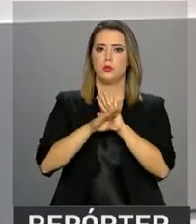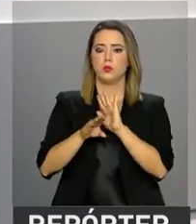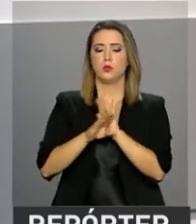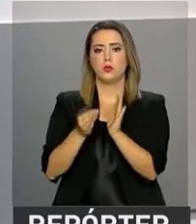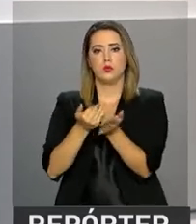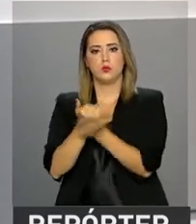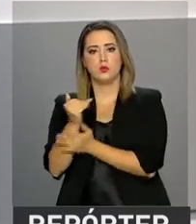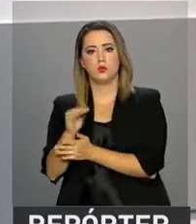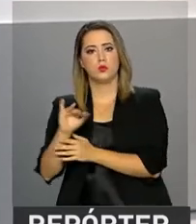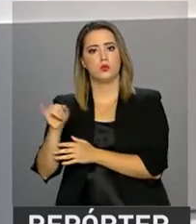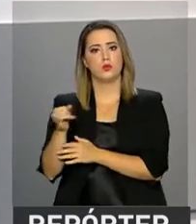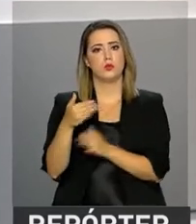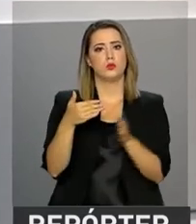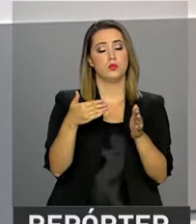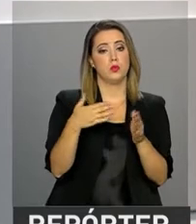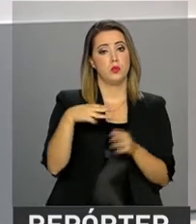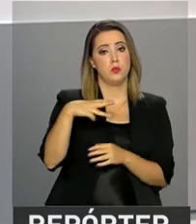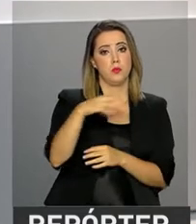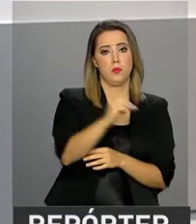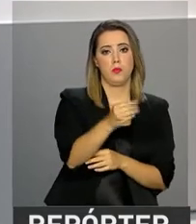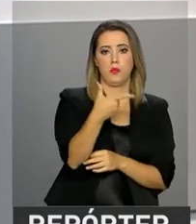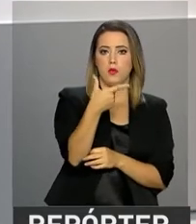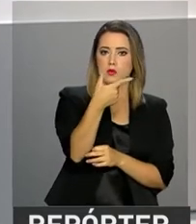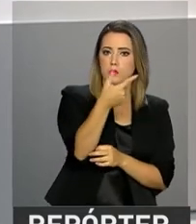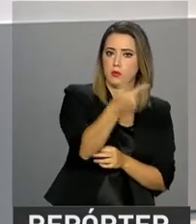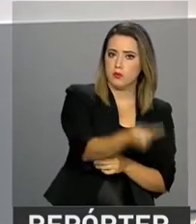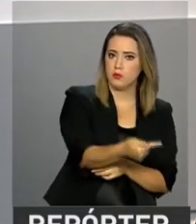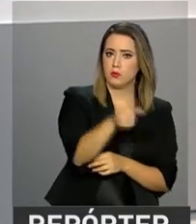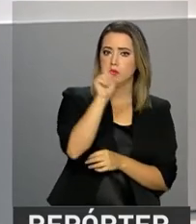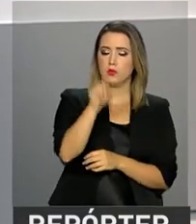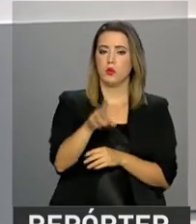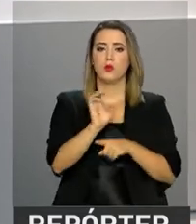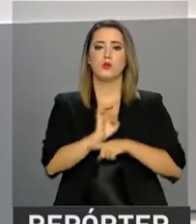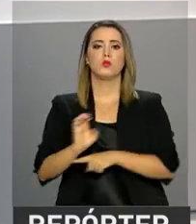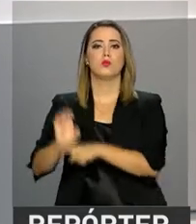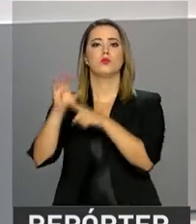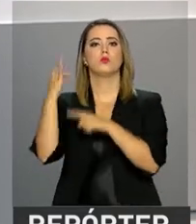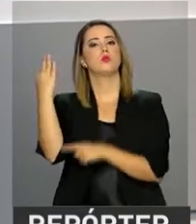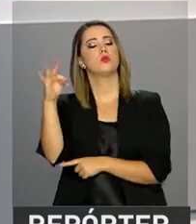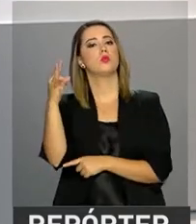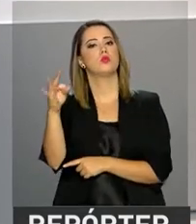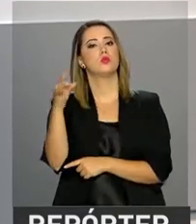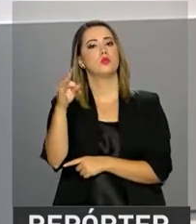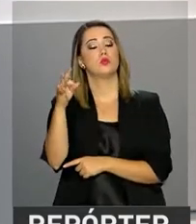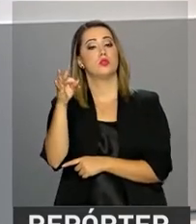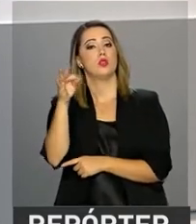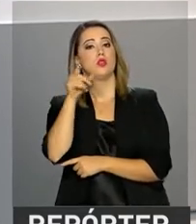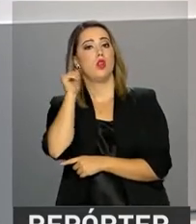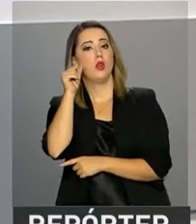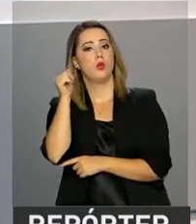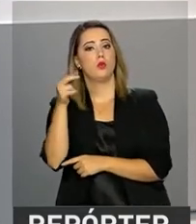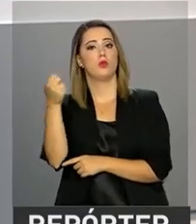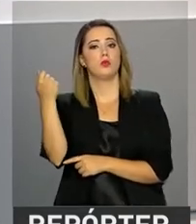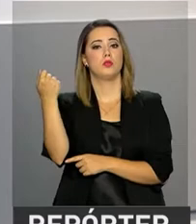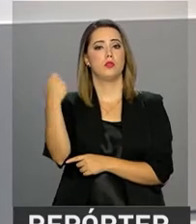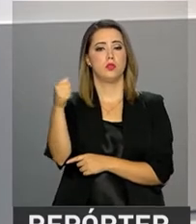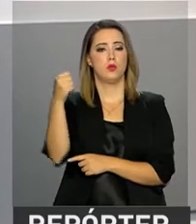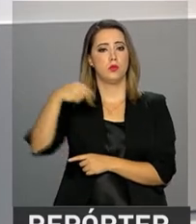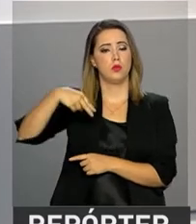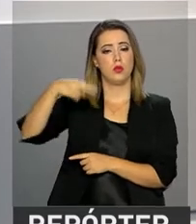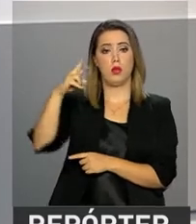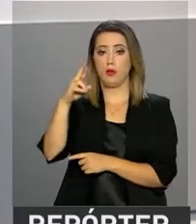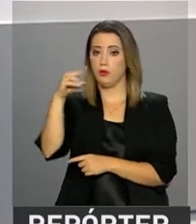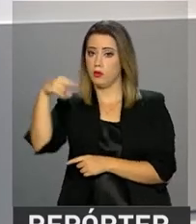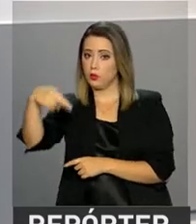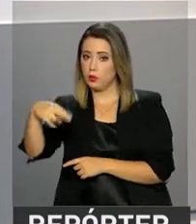realizado entre janeiro e março de 2017 nos estados do tocantins alagoas rio grande do norte e no distrito